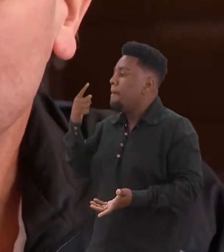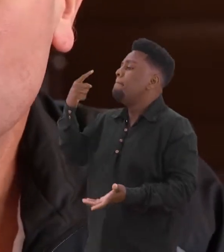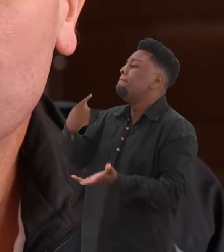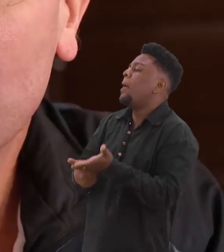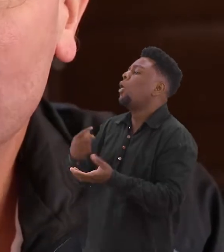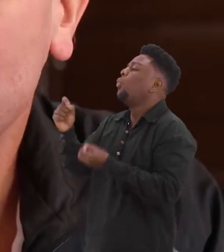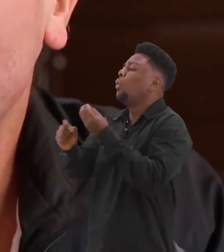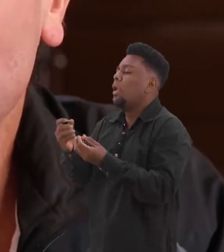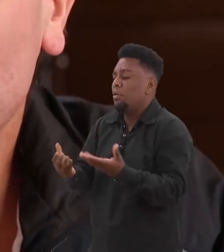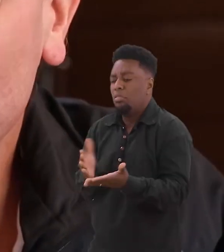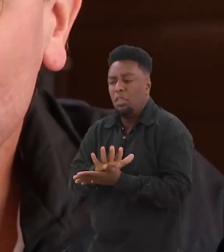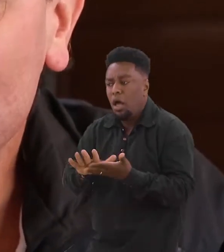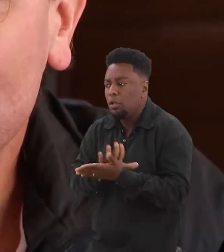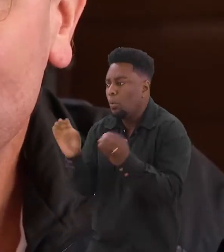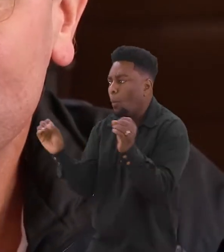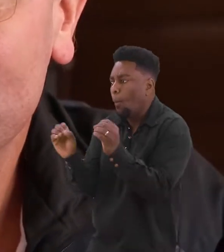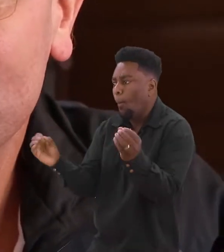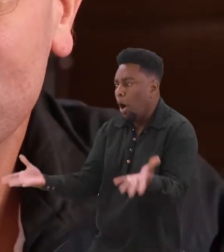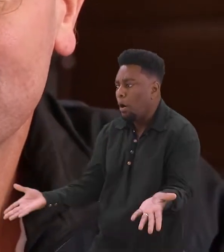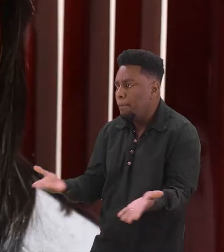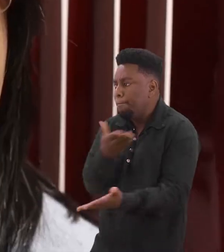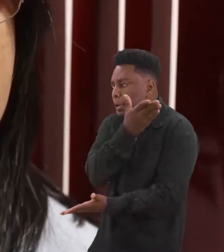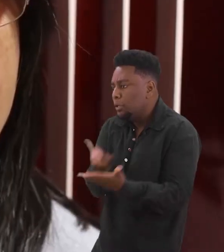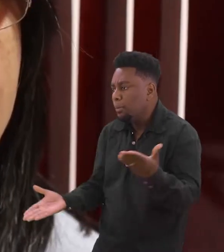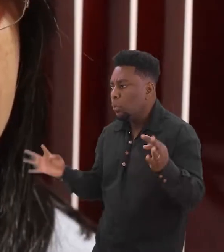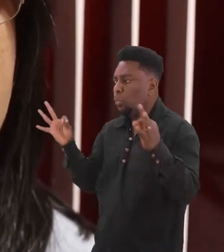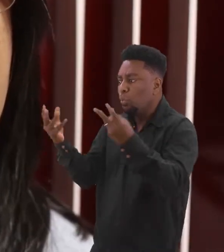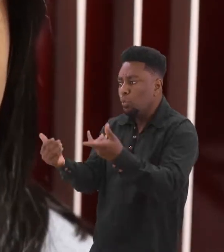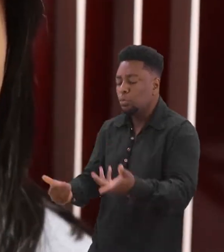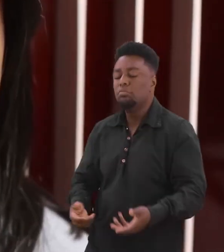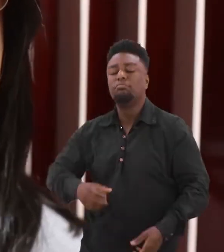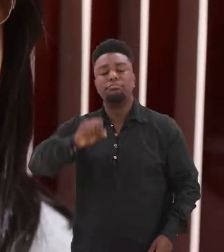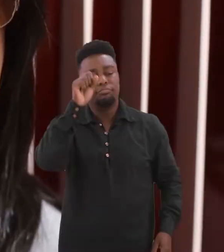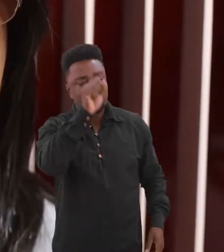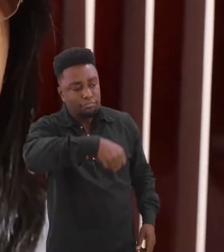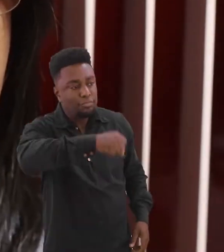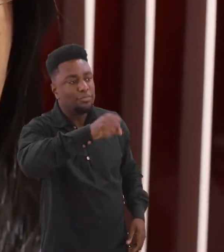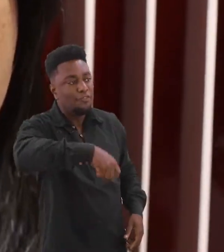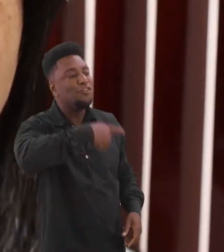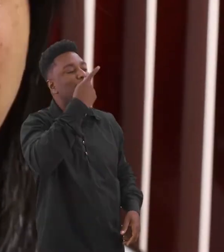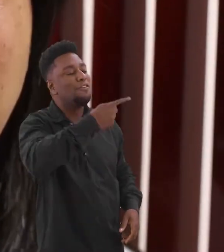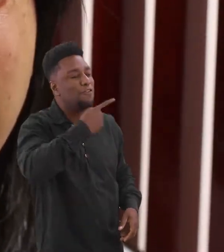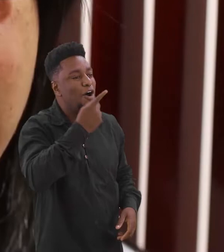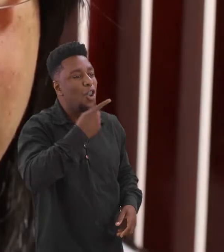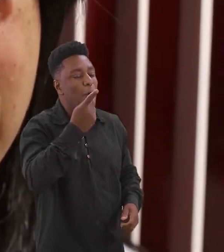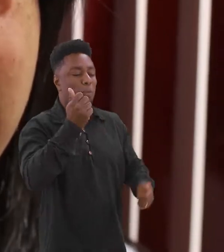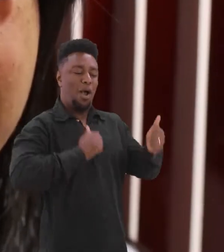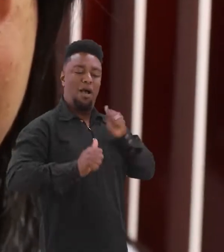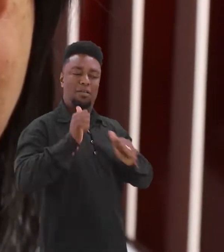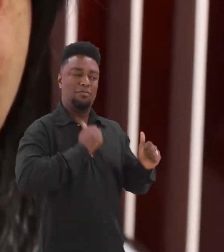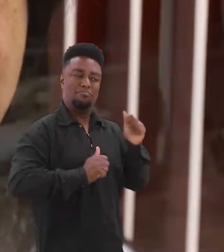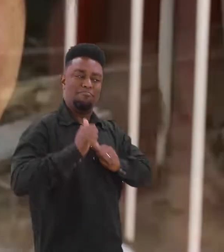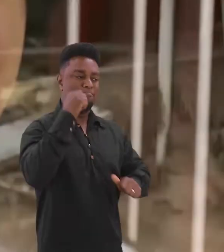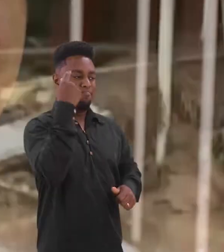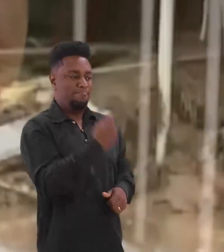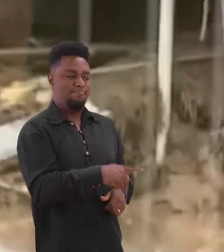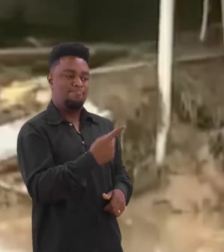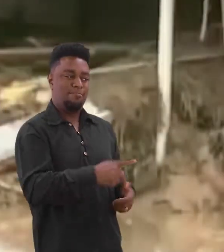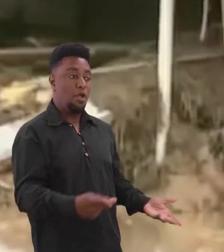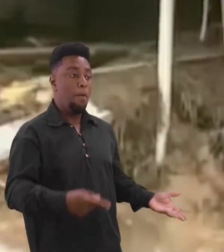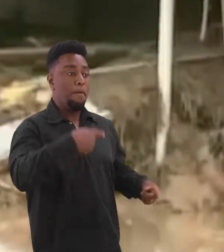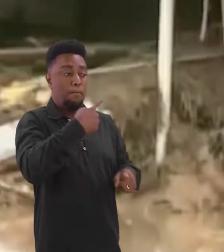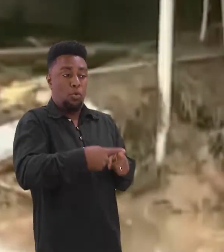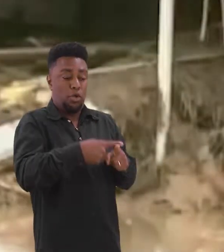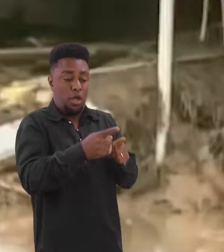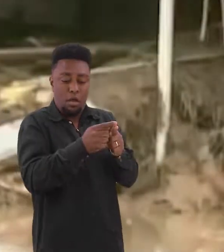quê? Não temos nada, perdemos tudo. Exatamente. Você disse isso por causa do seu desespero.